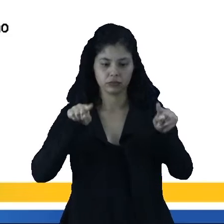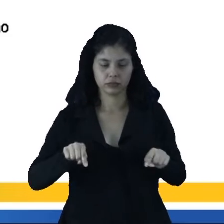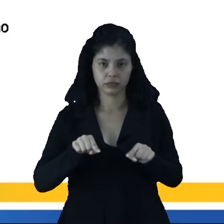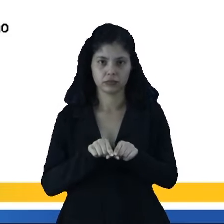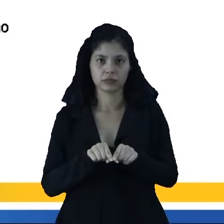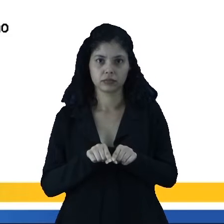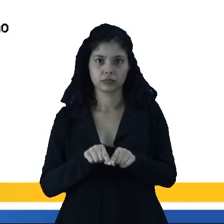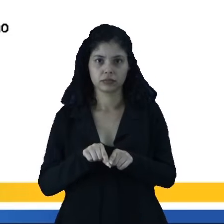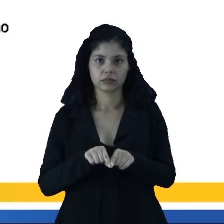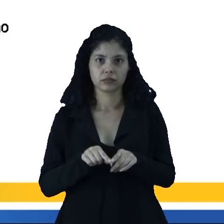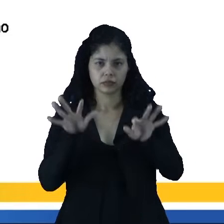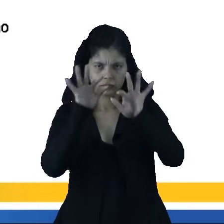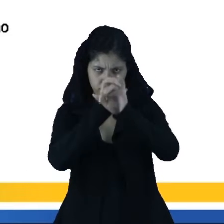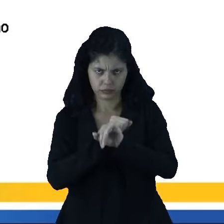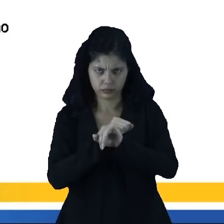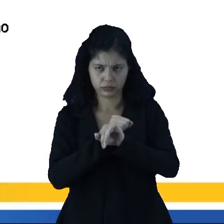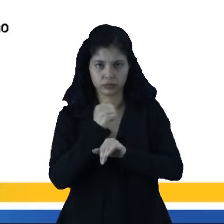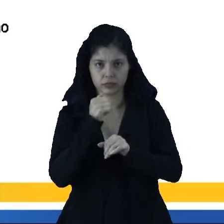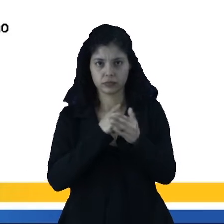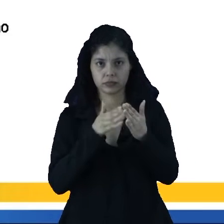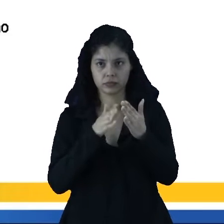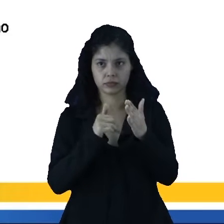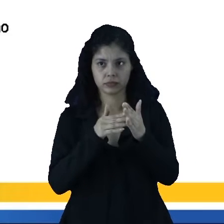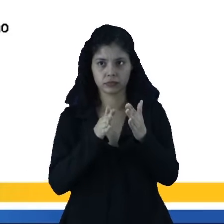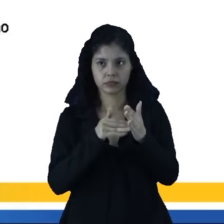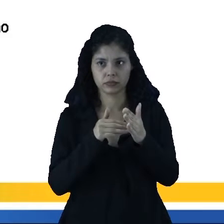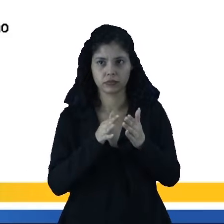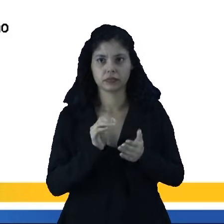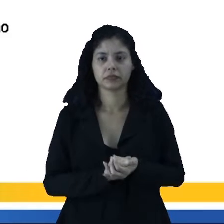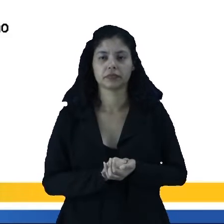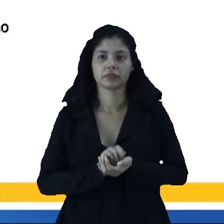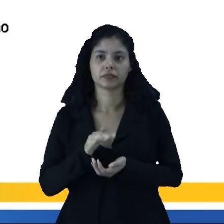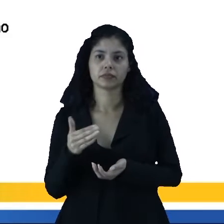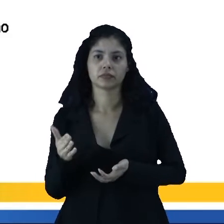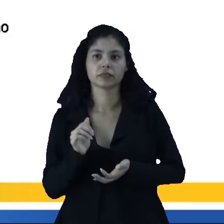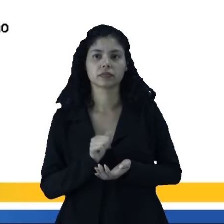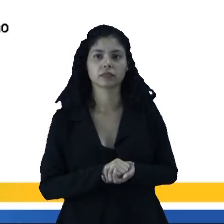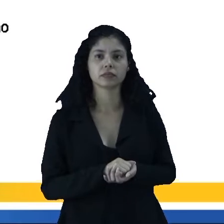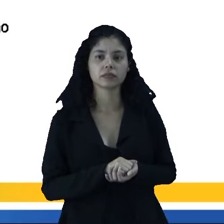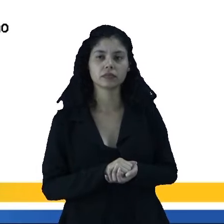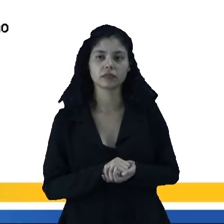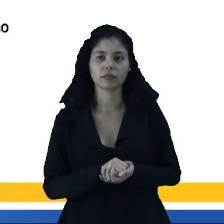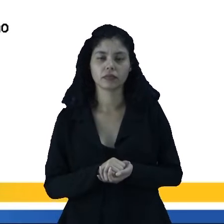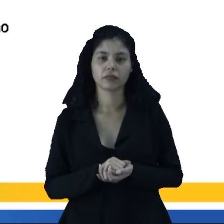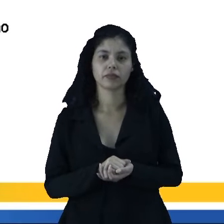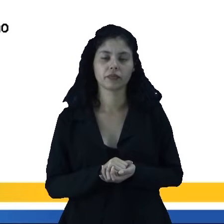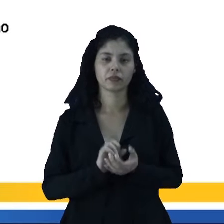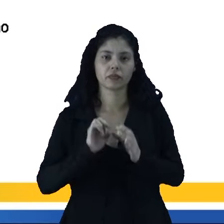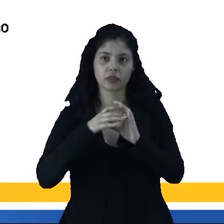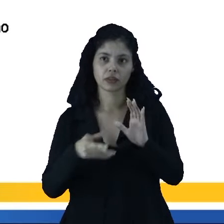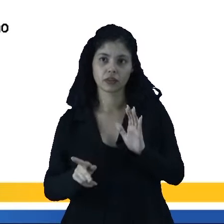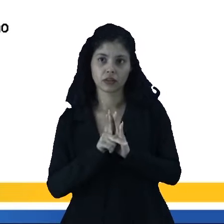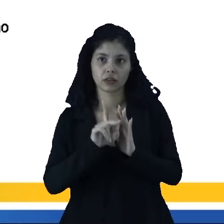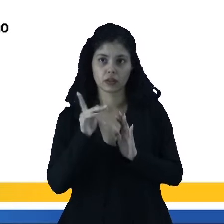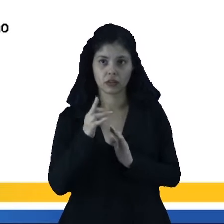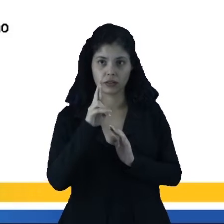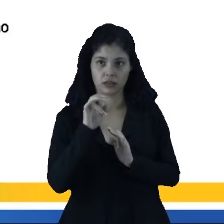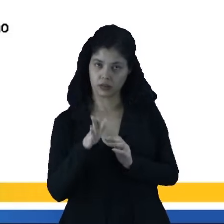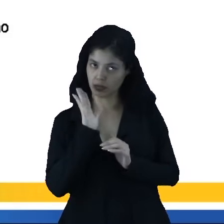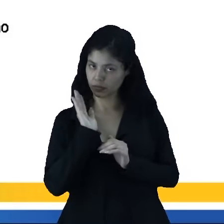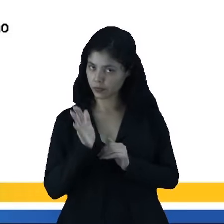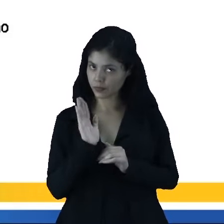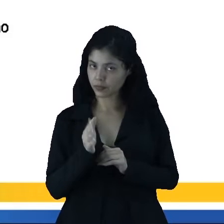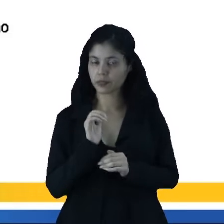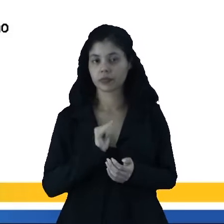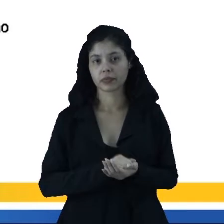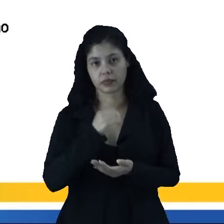vão ser bolinhas e quadradinhos pintadinhos. Quando eu tenho aí, por exemplo, uma característica heterozigota, que eu já